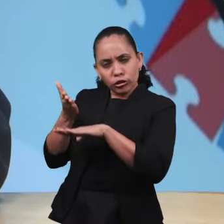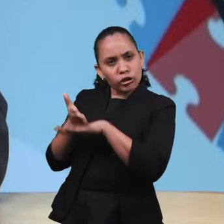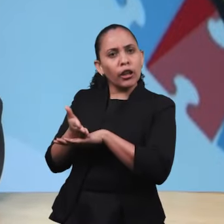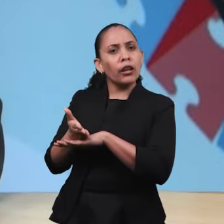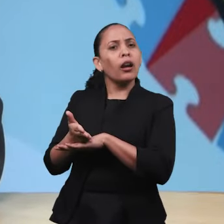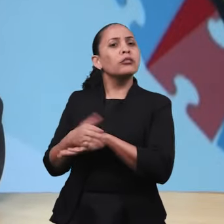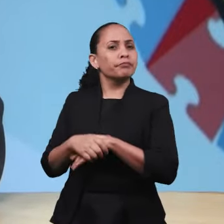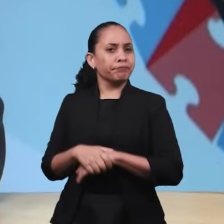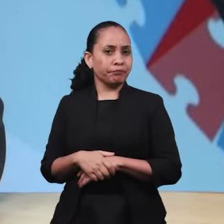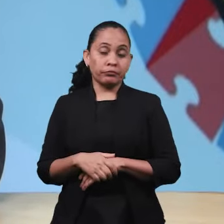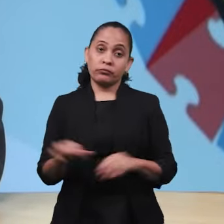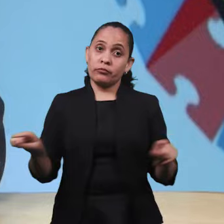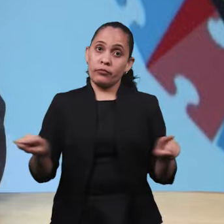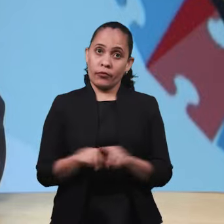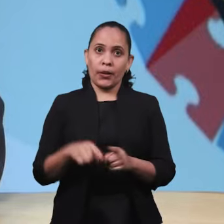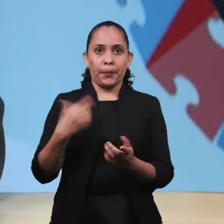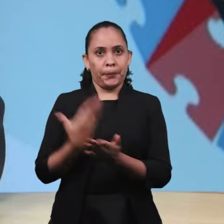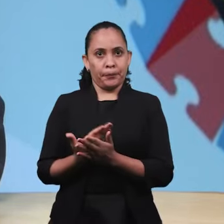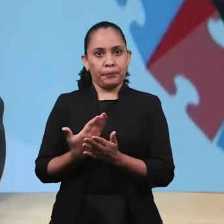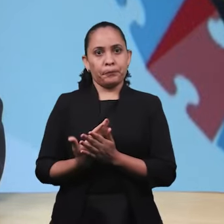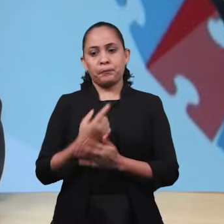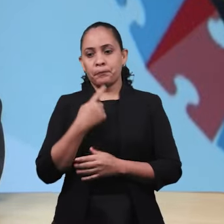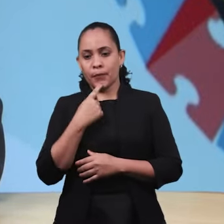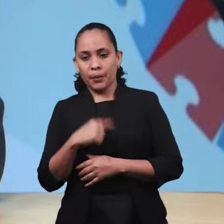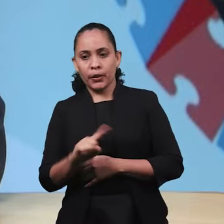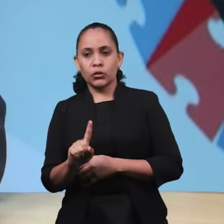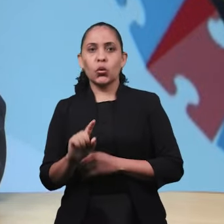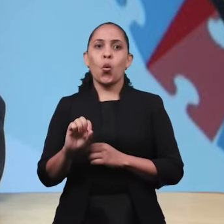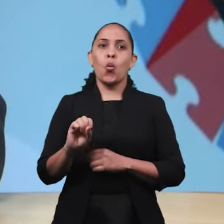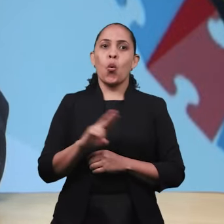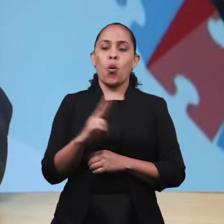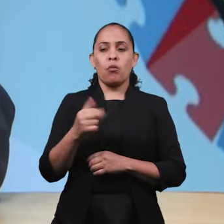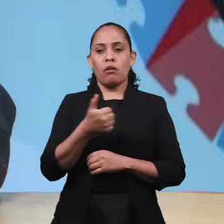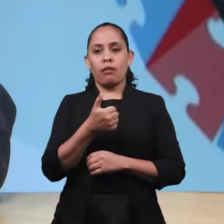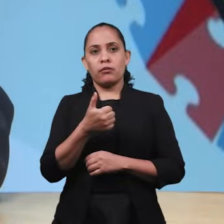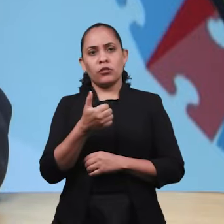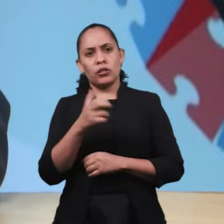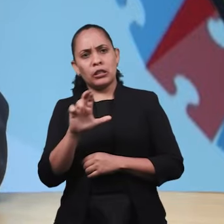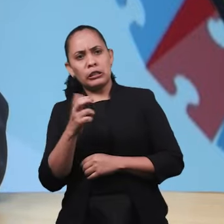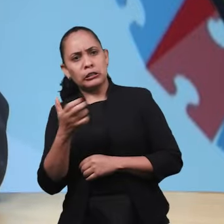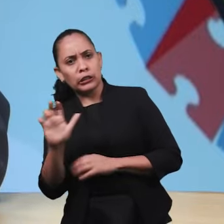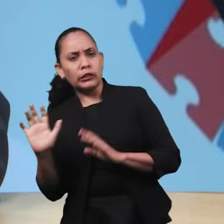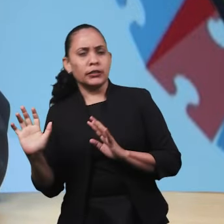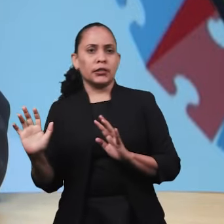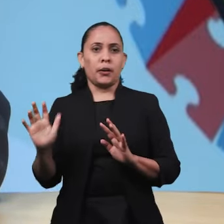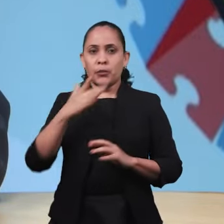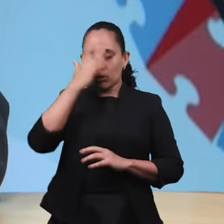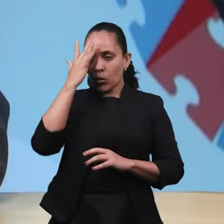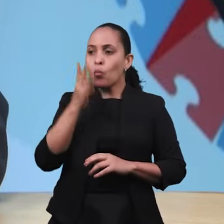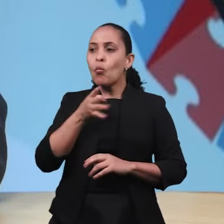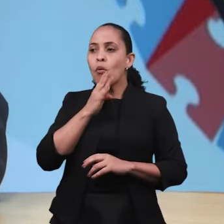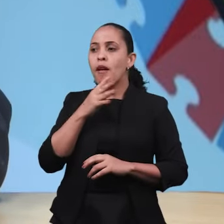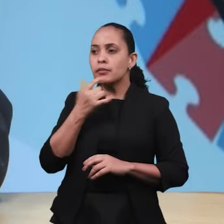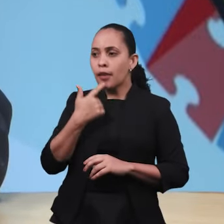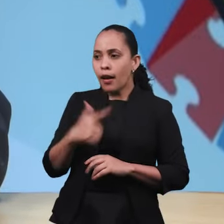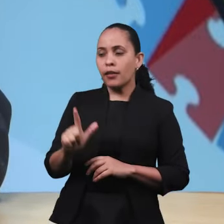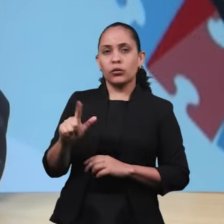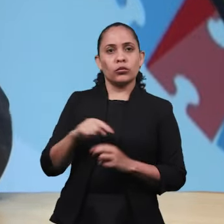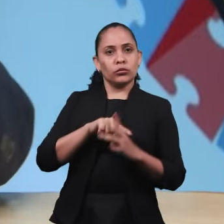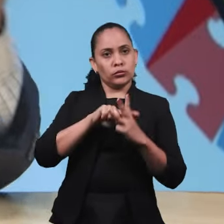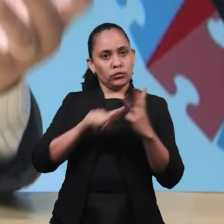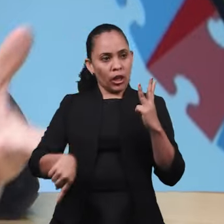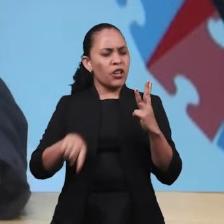ir, e essas aulas vão acontecer ou semanalmente ou quinzenalmente, e aqueles que já conhecem a língua, que no começo eram essas